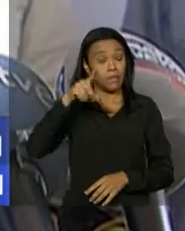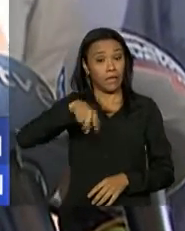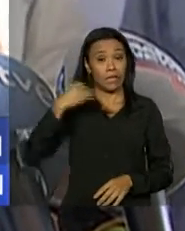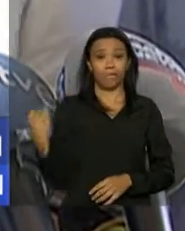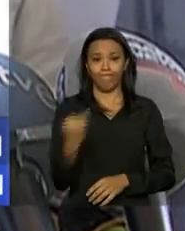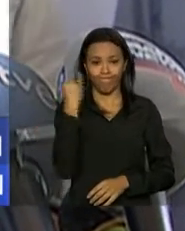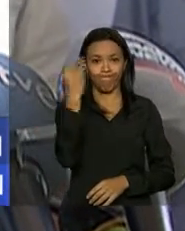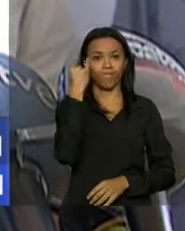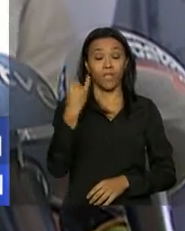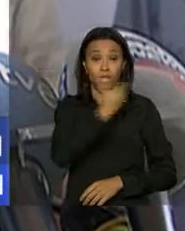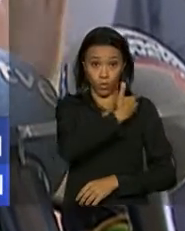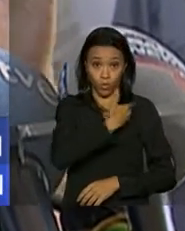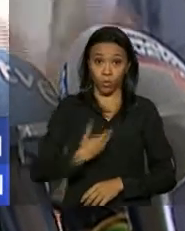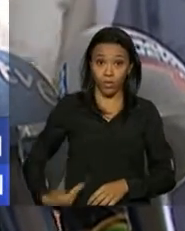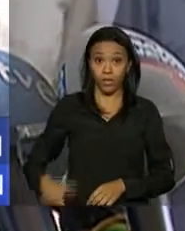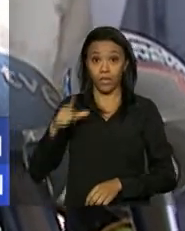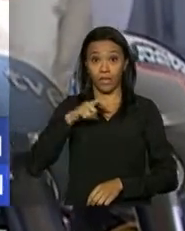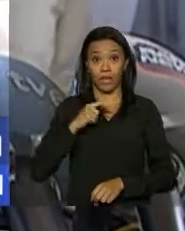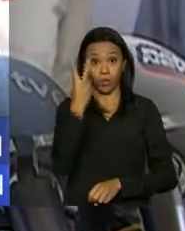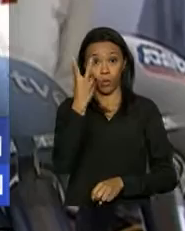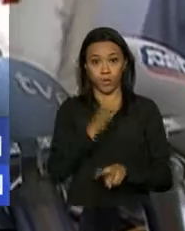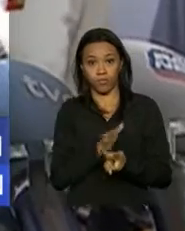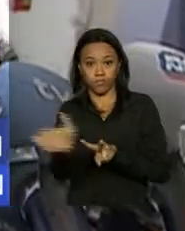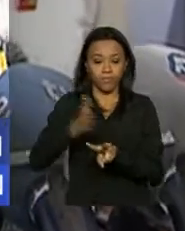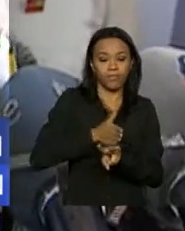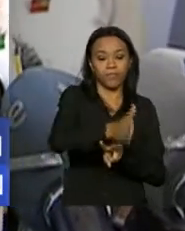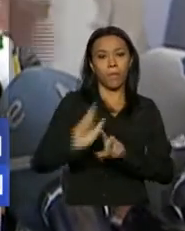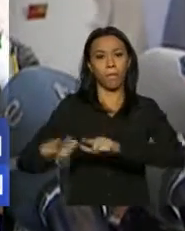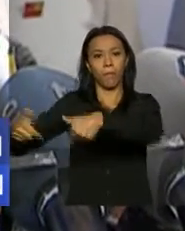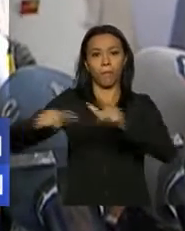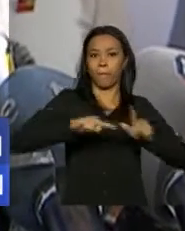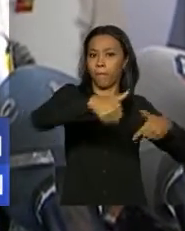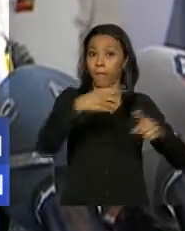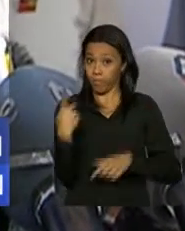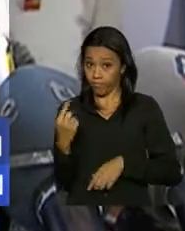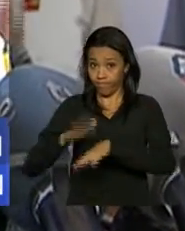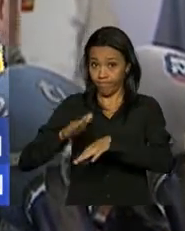governo tenha duas ações que correm uma paralelo à outra.